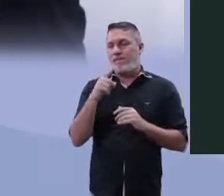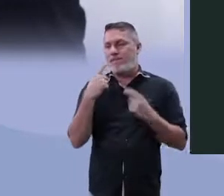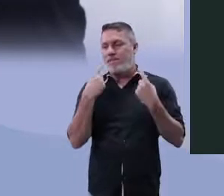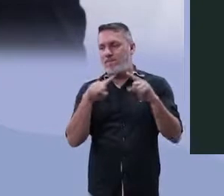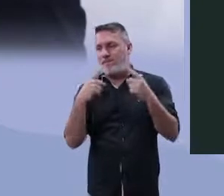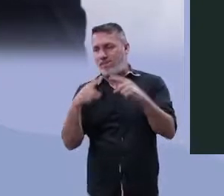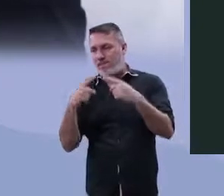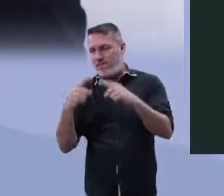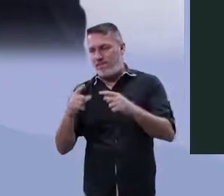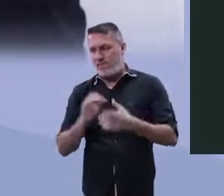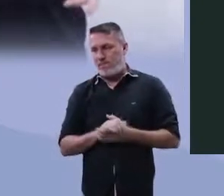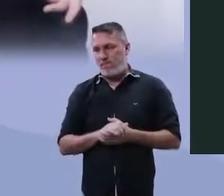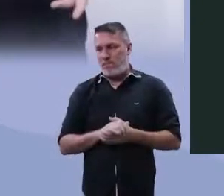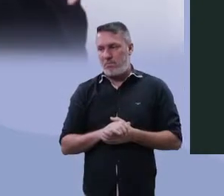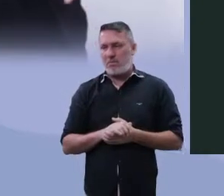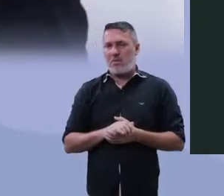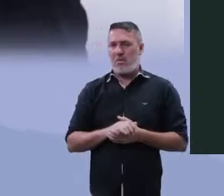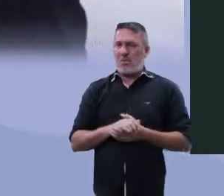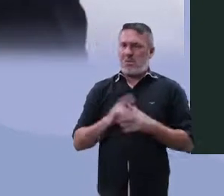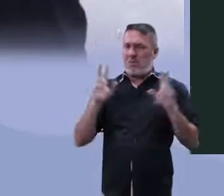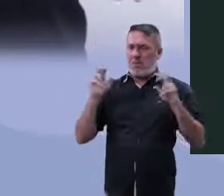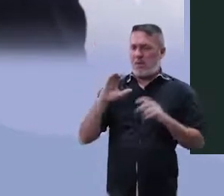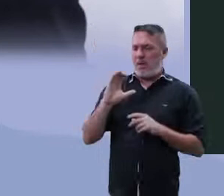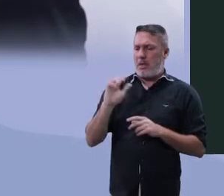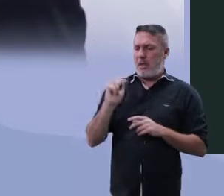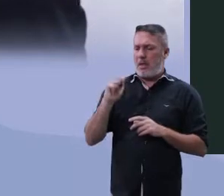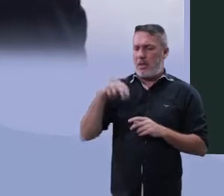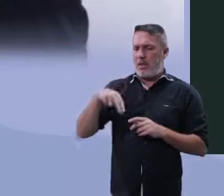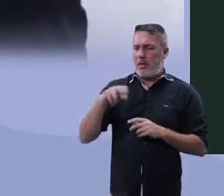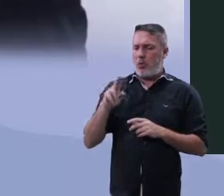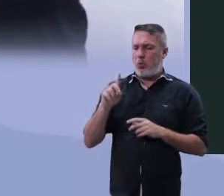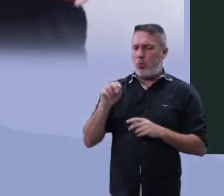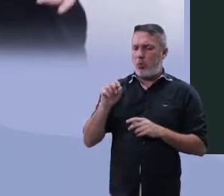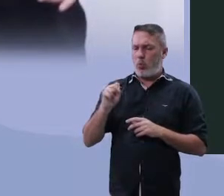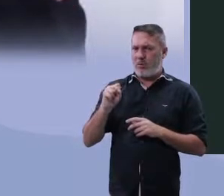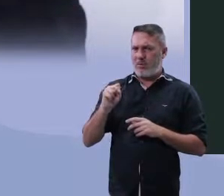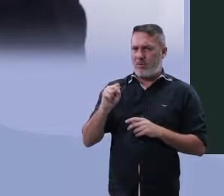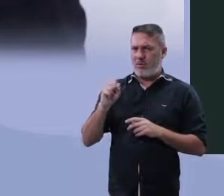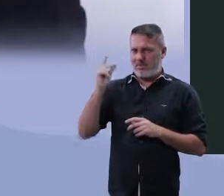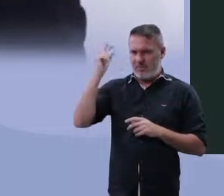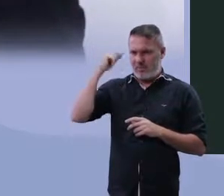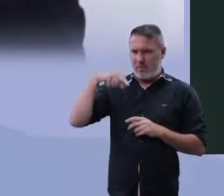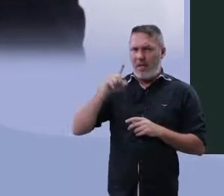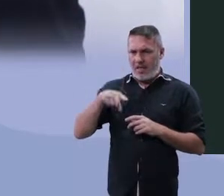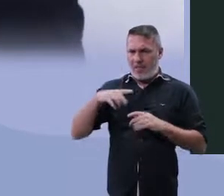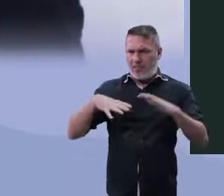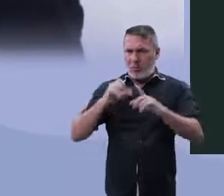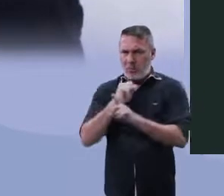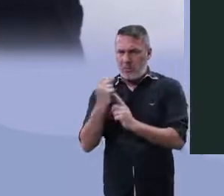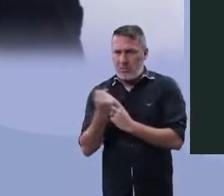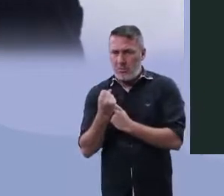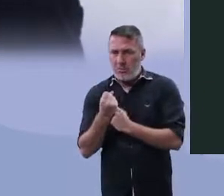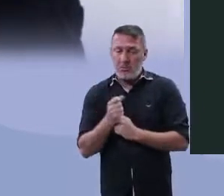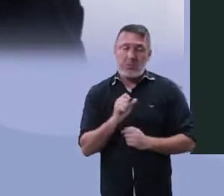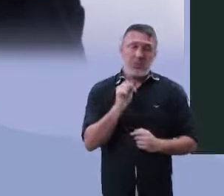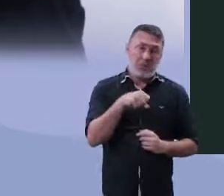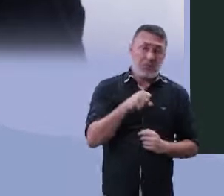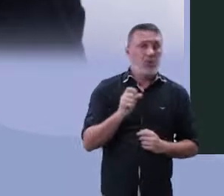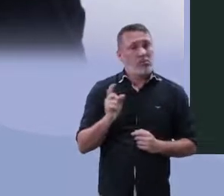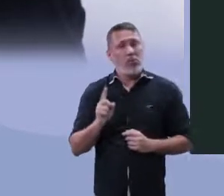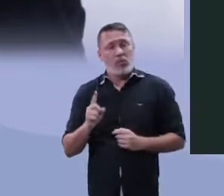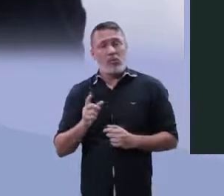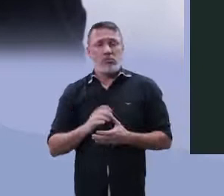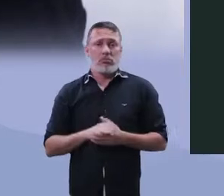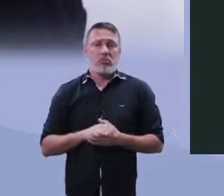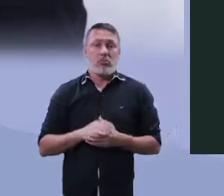provocativa. Seria Canudos um movimento social? Posso dizer que sim e que não ao mesmo tempo. Sim, porque há um objetivo